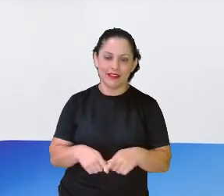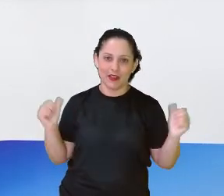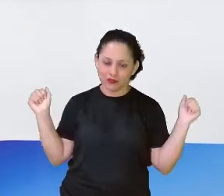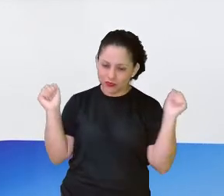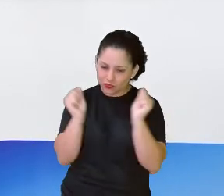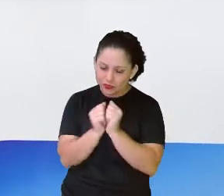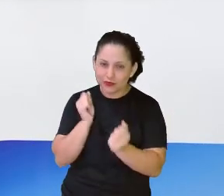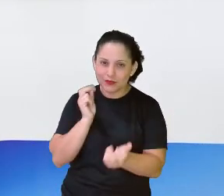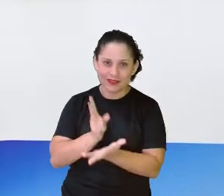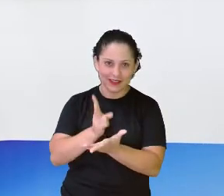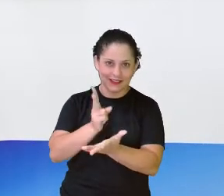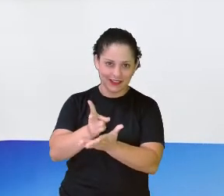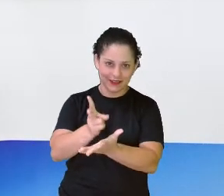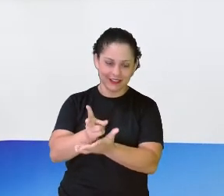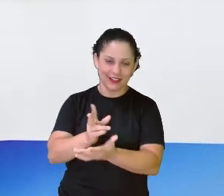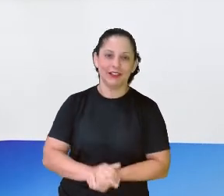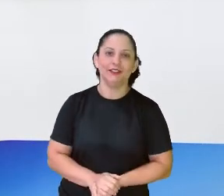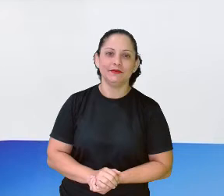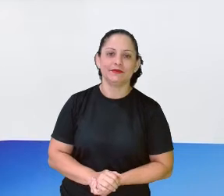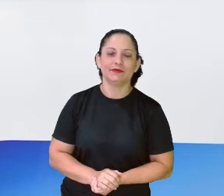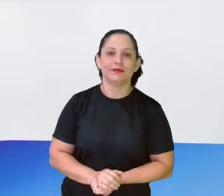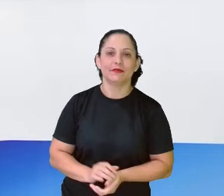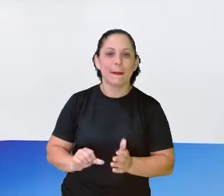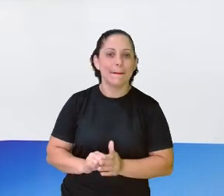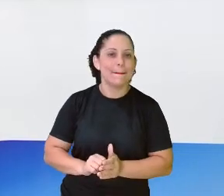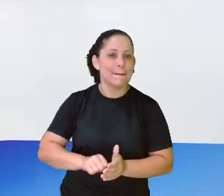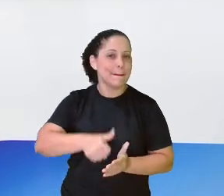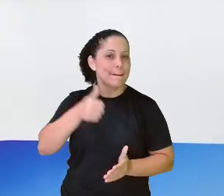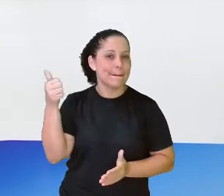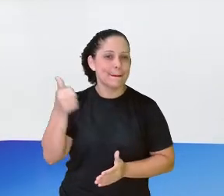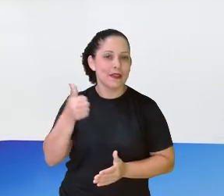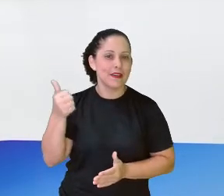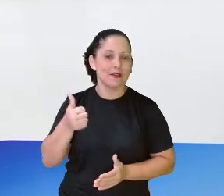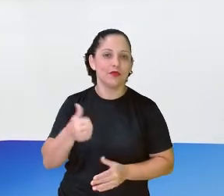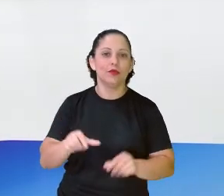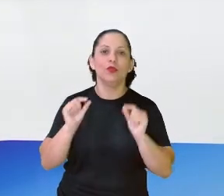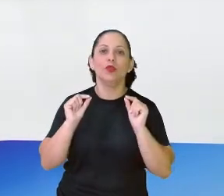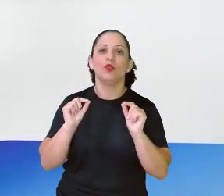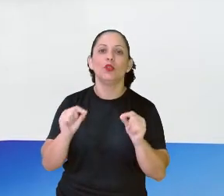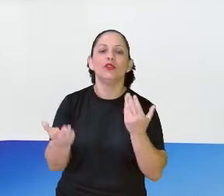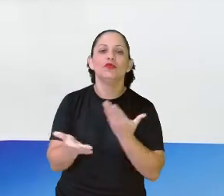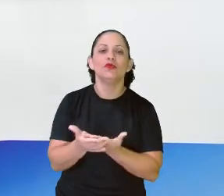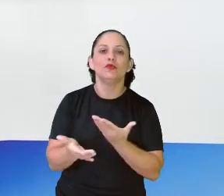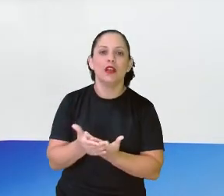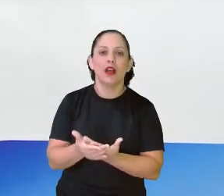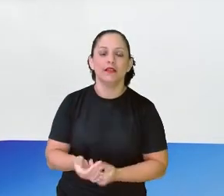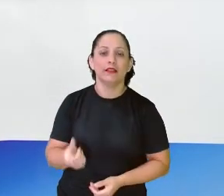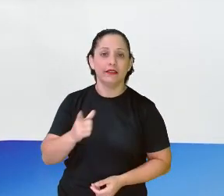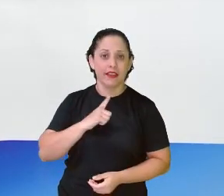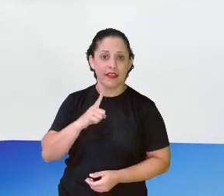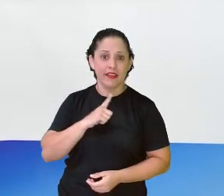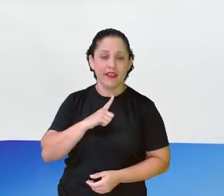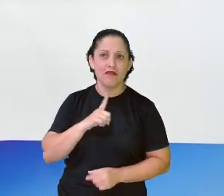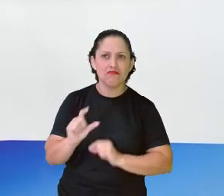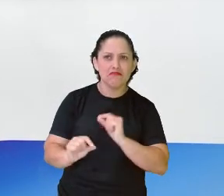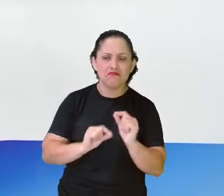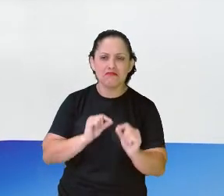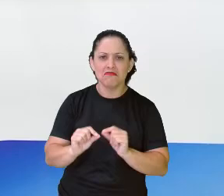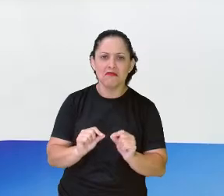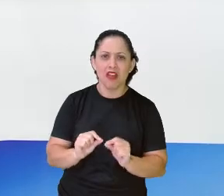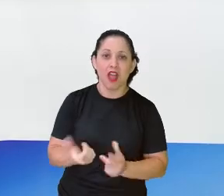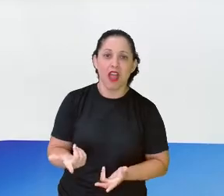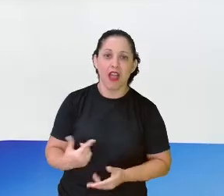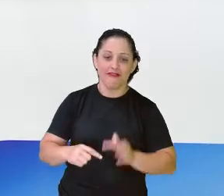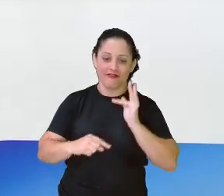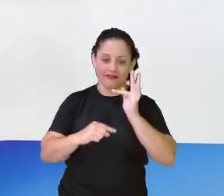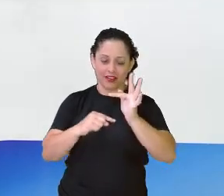junto, não é isso? Primeiramente, a gente vai trabalhar um pouco sobre o que é fração. Eu trouxe até um resuminho do que a gente vai trabalhar